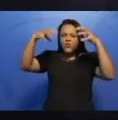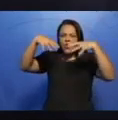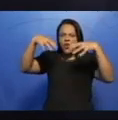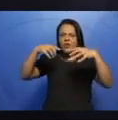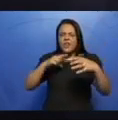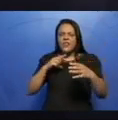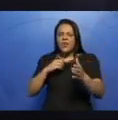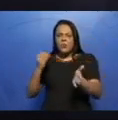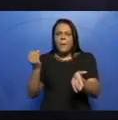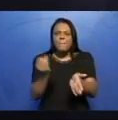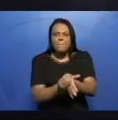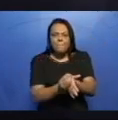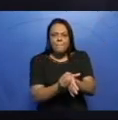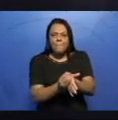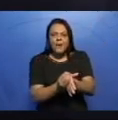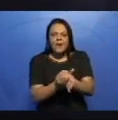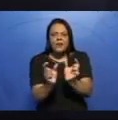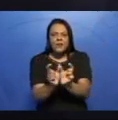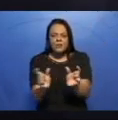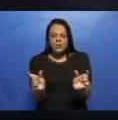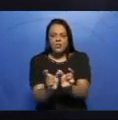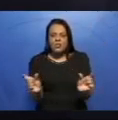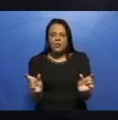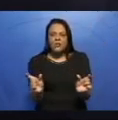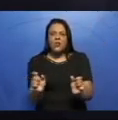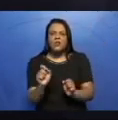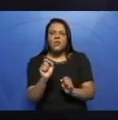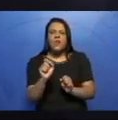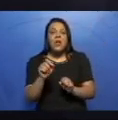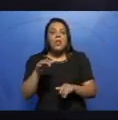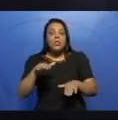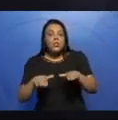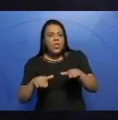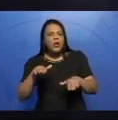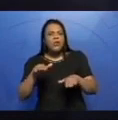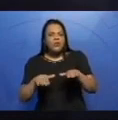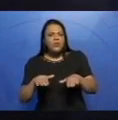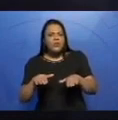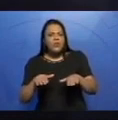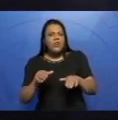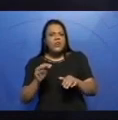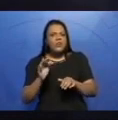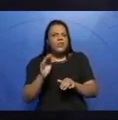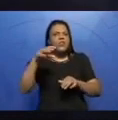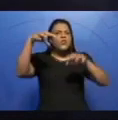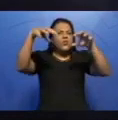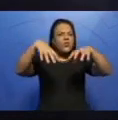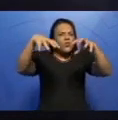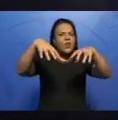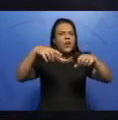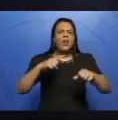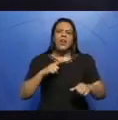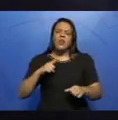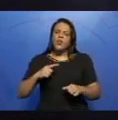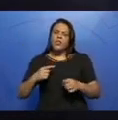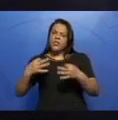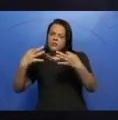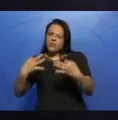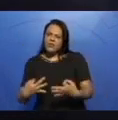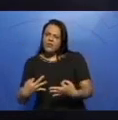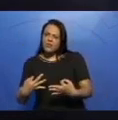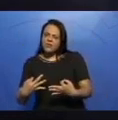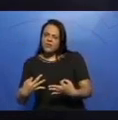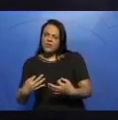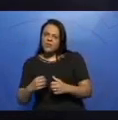marca que é essa? Se eu estou dizendo que provavelmente choverá, uma marca de certeza. Eu tenho uma certeza. Ao passo que se eu